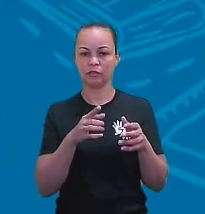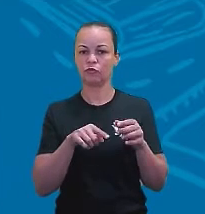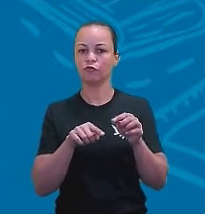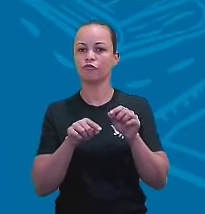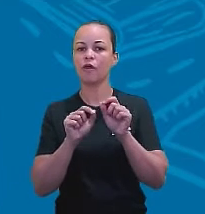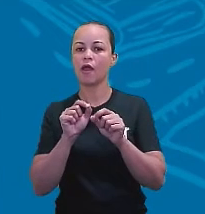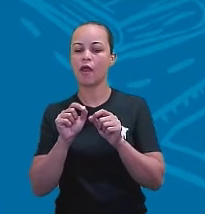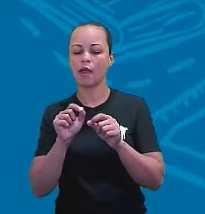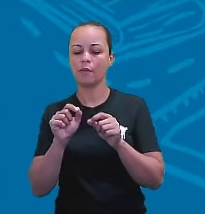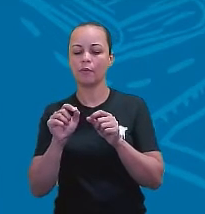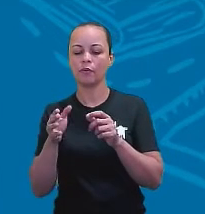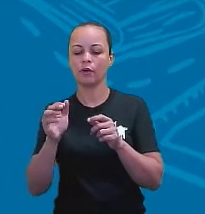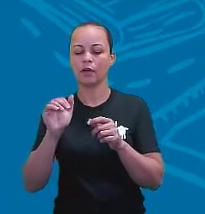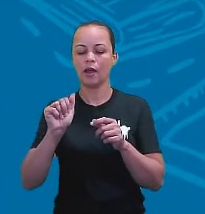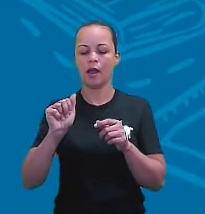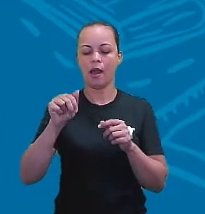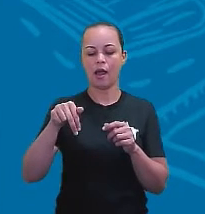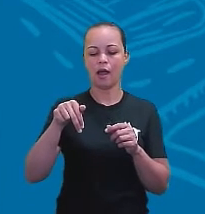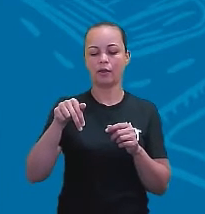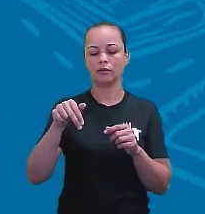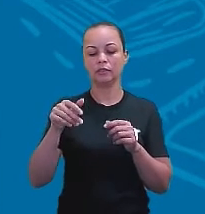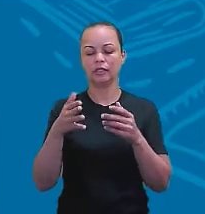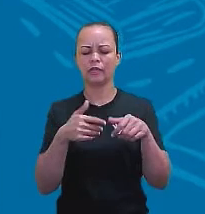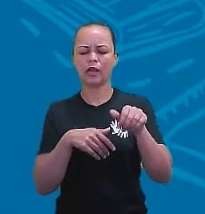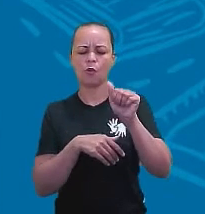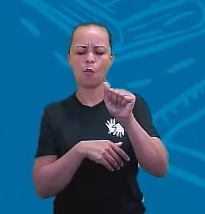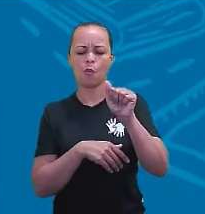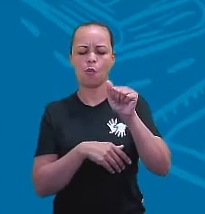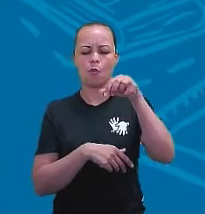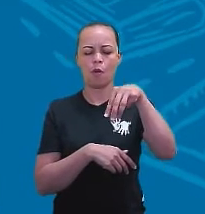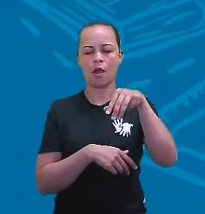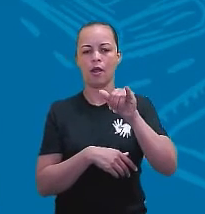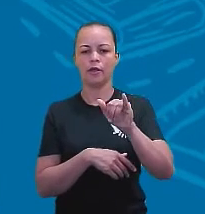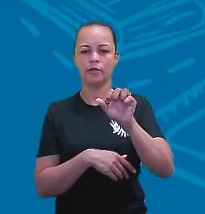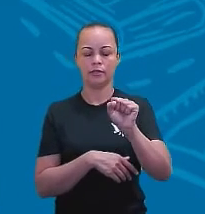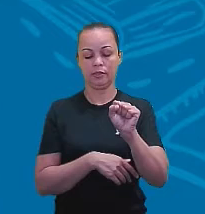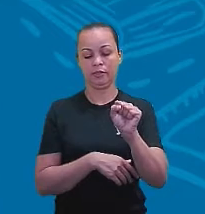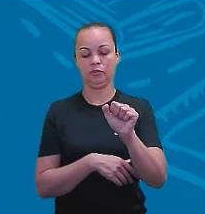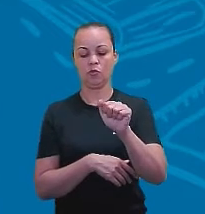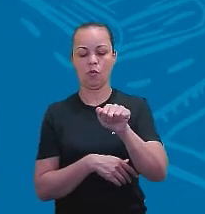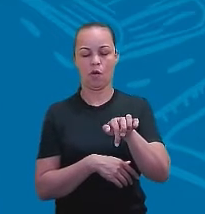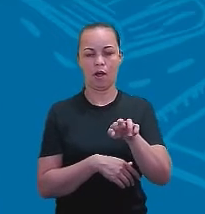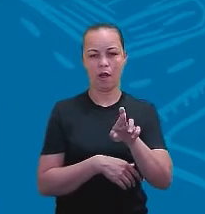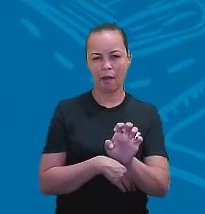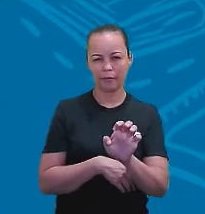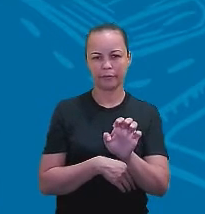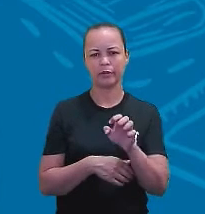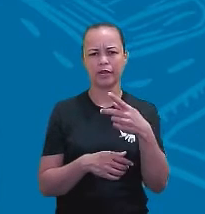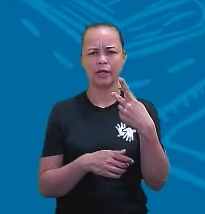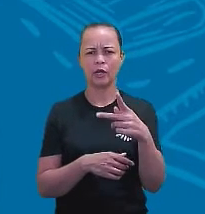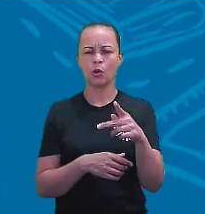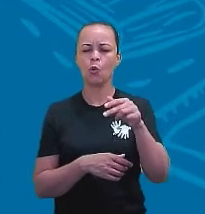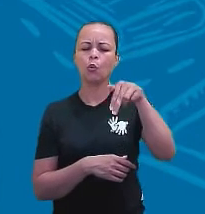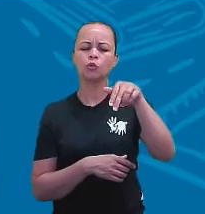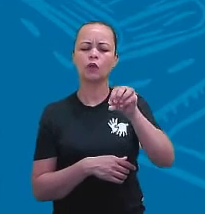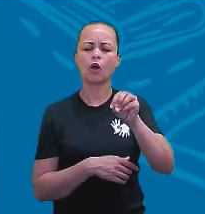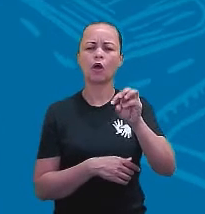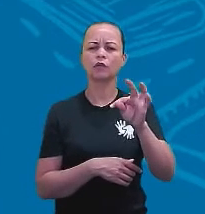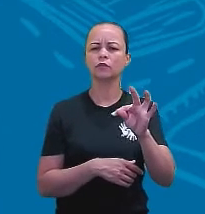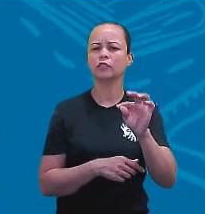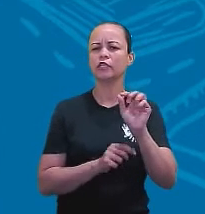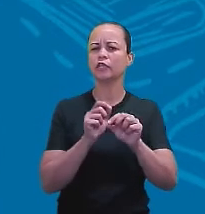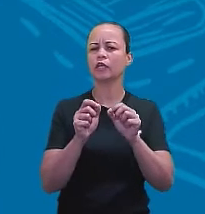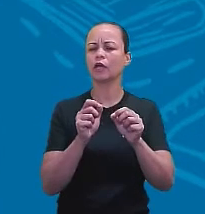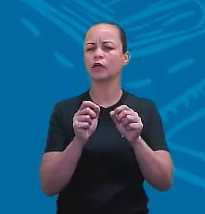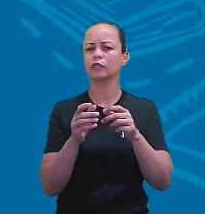be. Am, is ou are. E em seguida, not at home. O not aí indica que